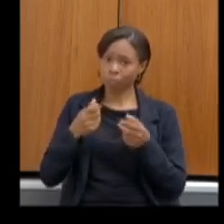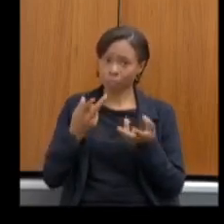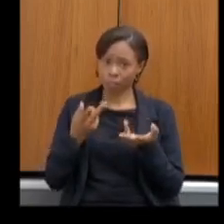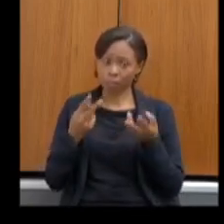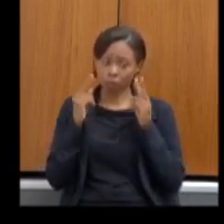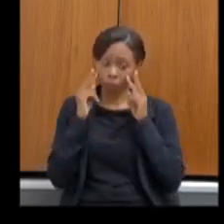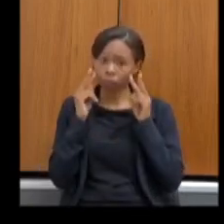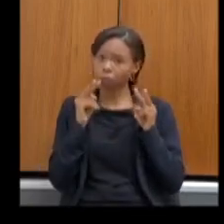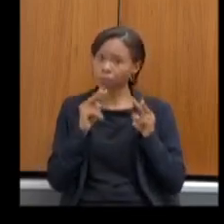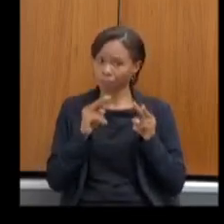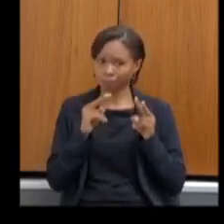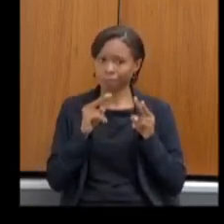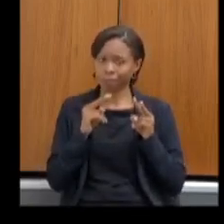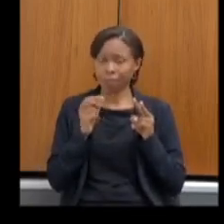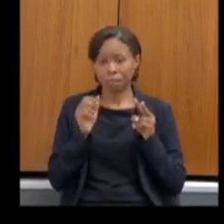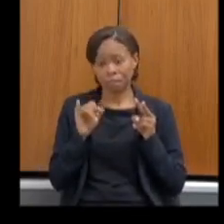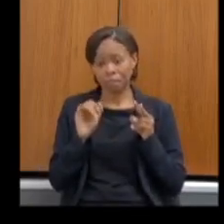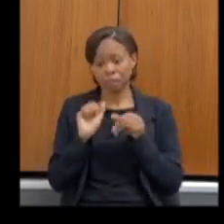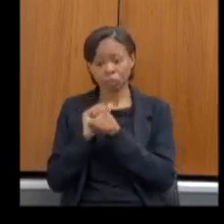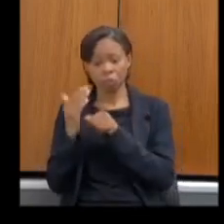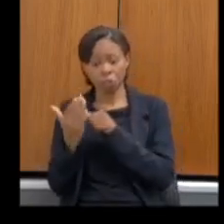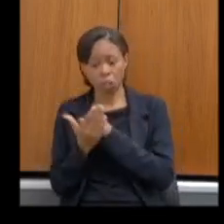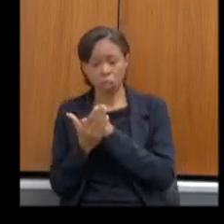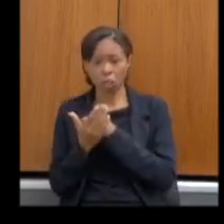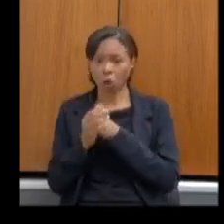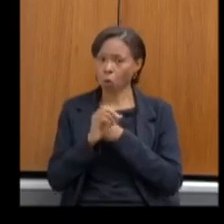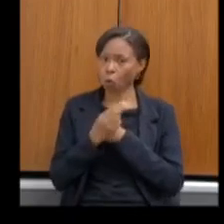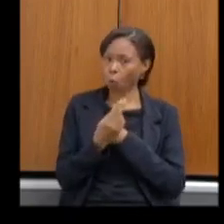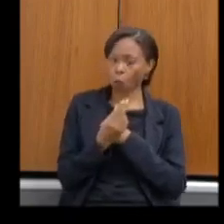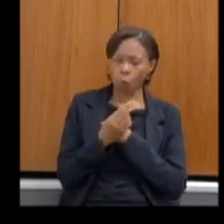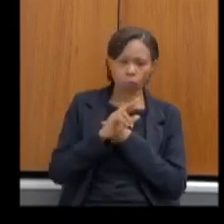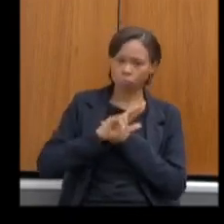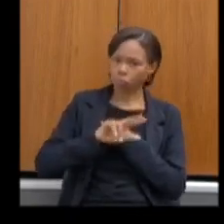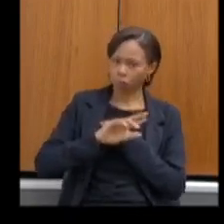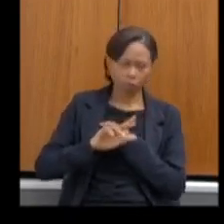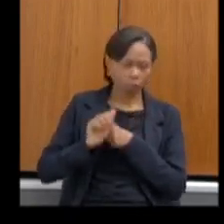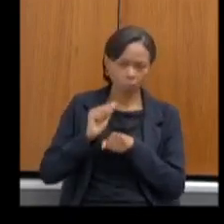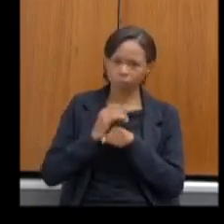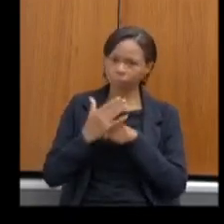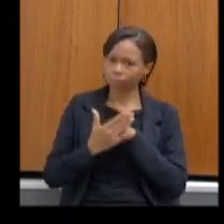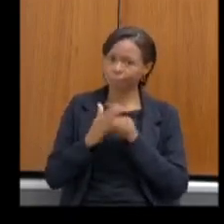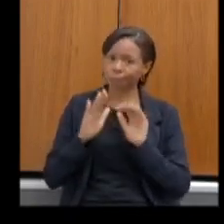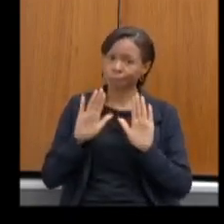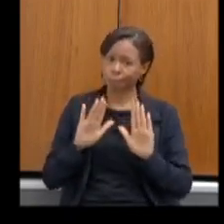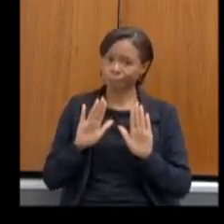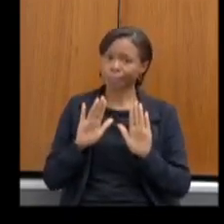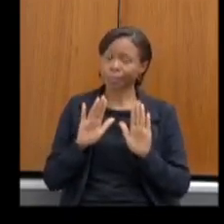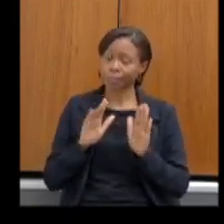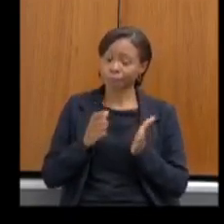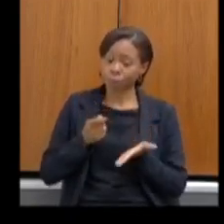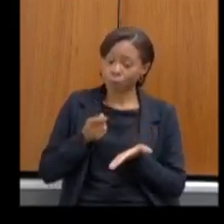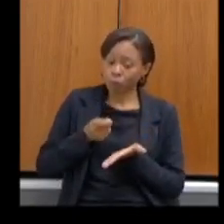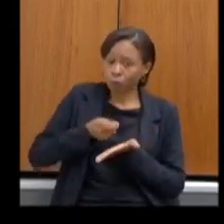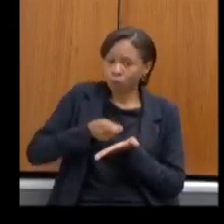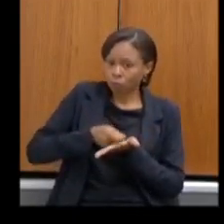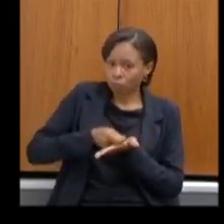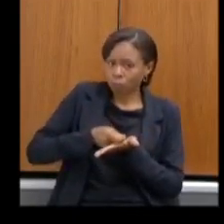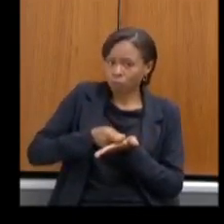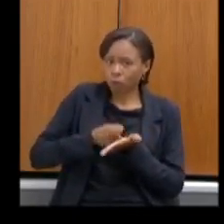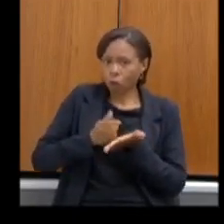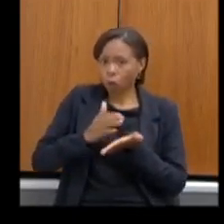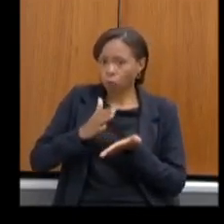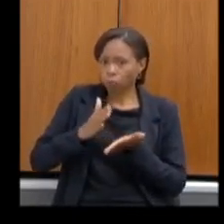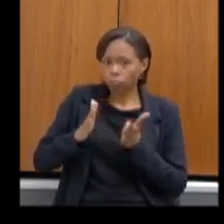não importa ciúme de mim ou não mas recepção esse presidente perecividade vai ter